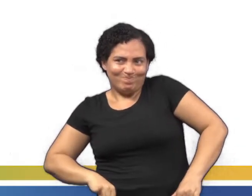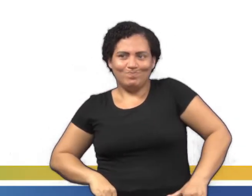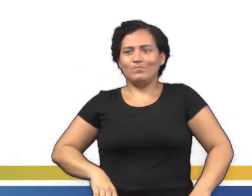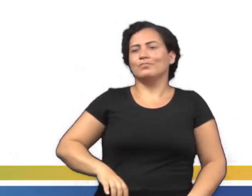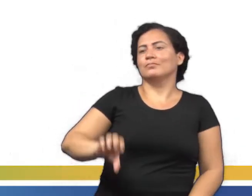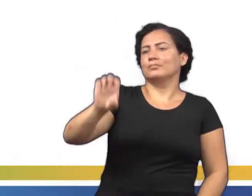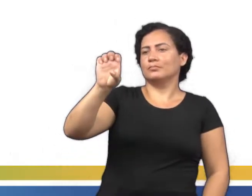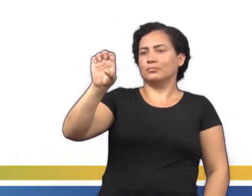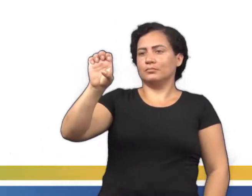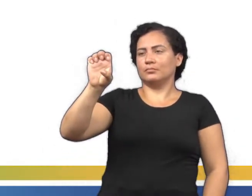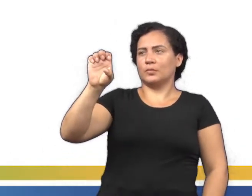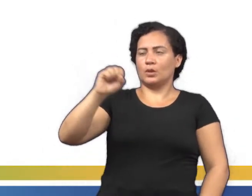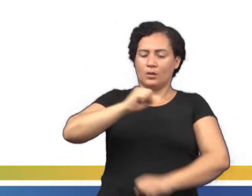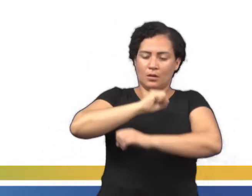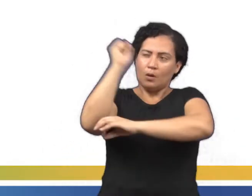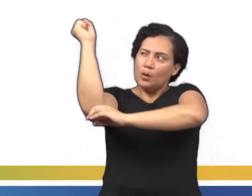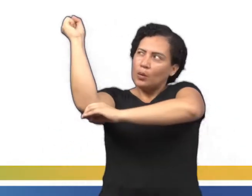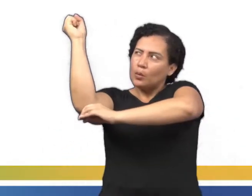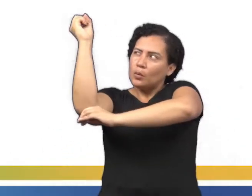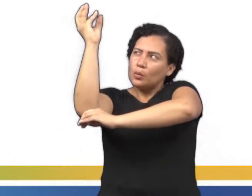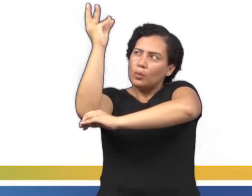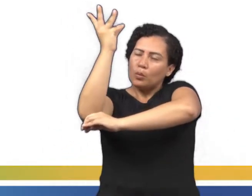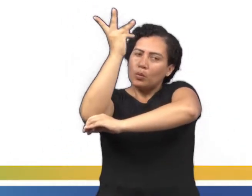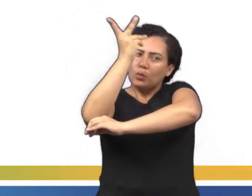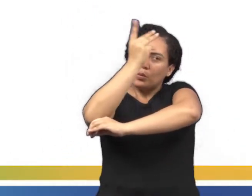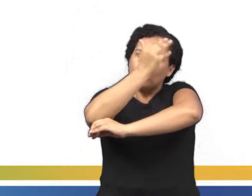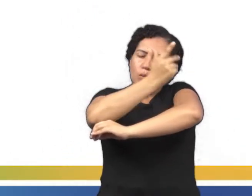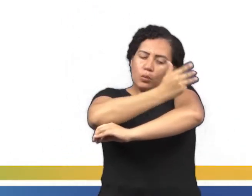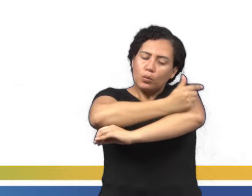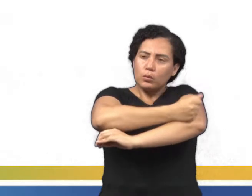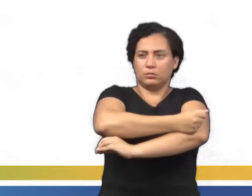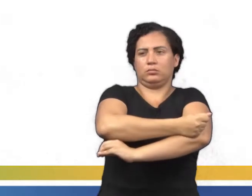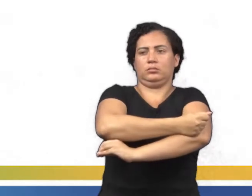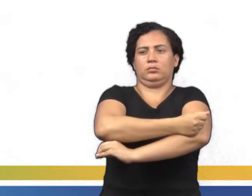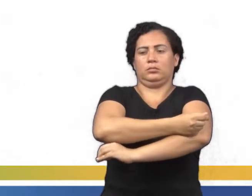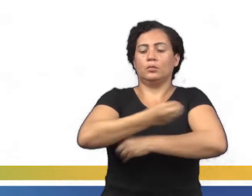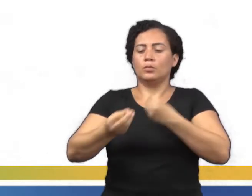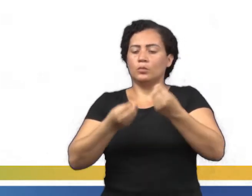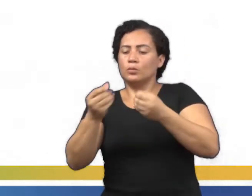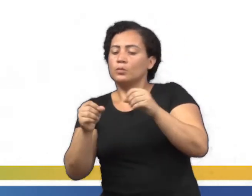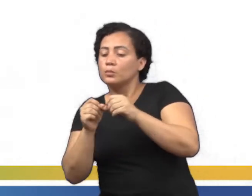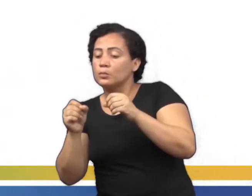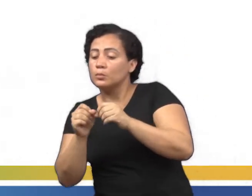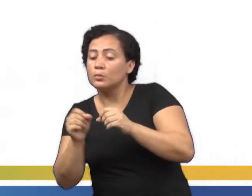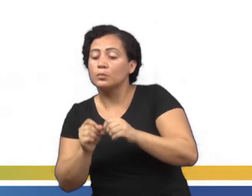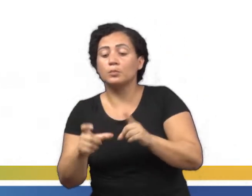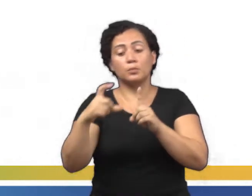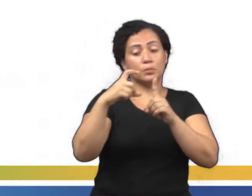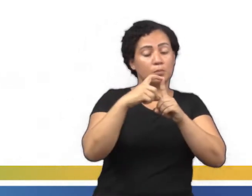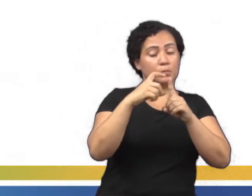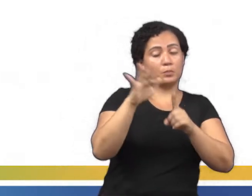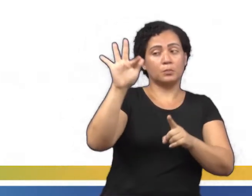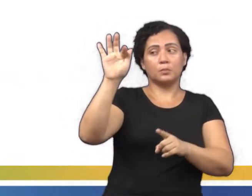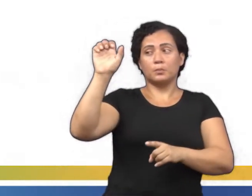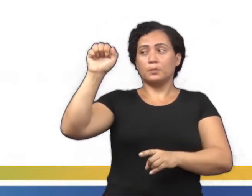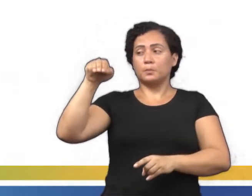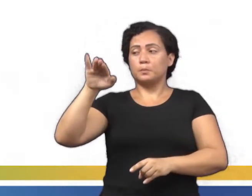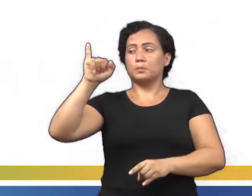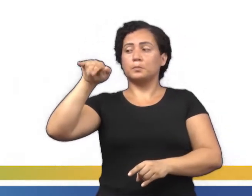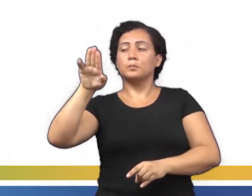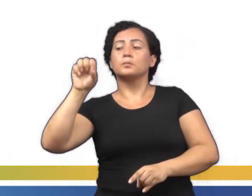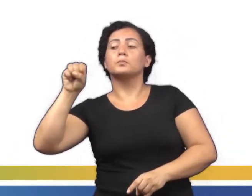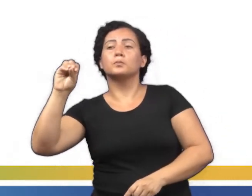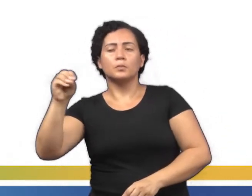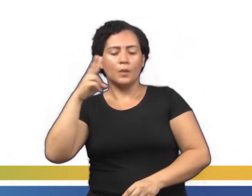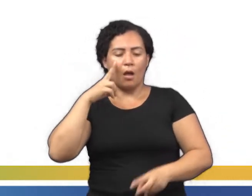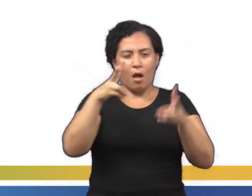Ou letra E, entardecer. Vamos pensar como que é formada essa palavra feminismo. Feminismo,